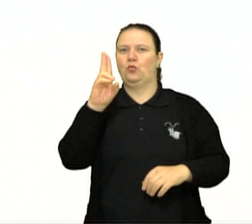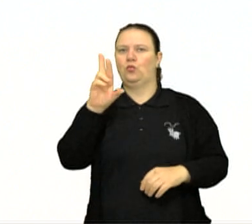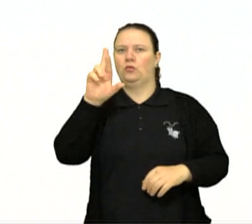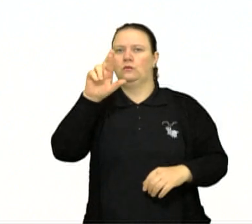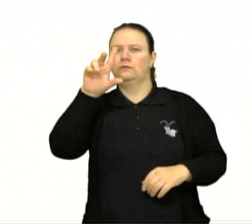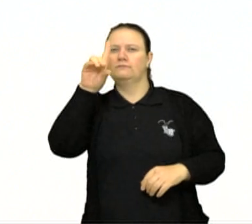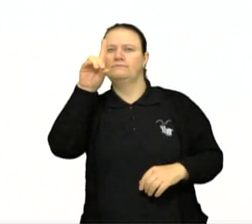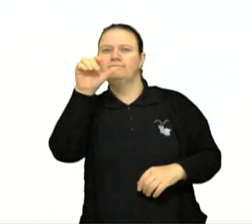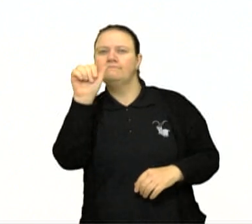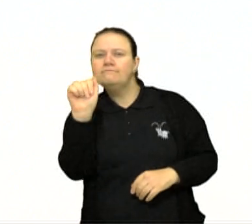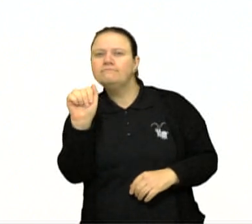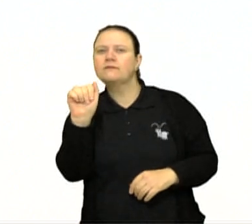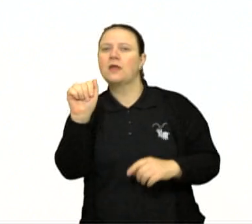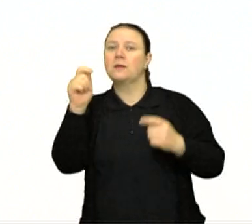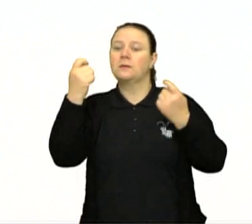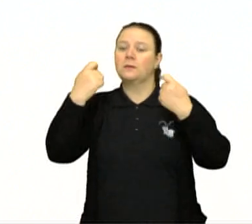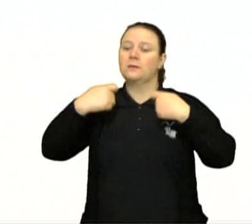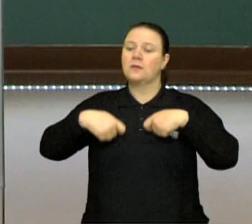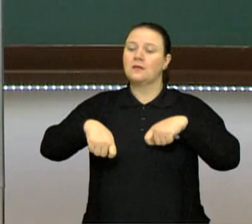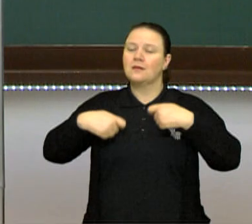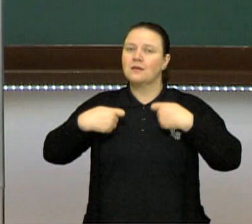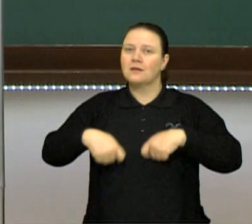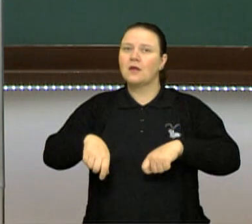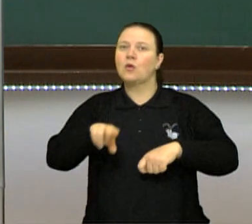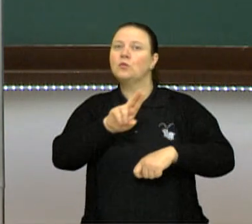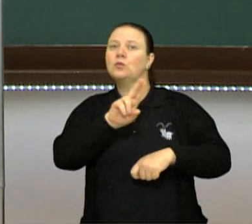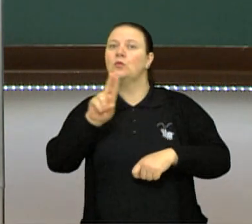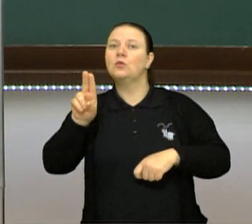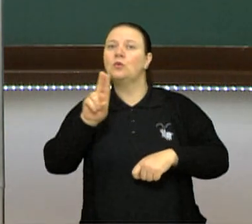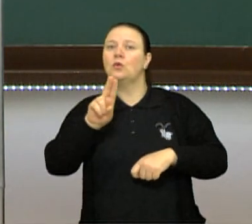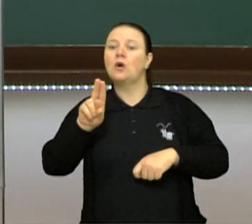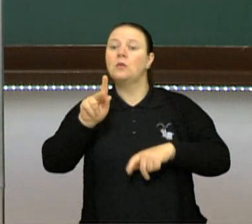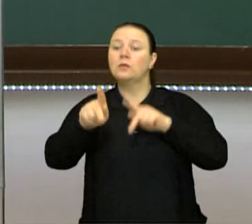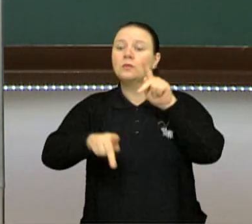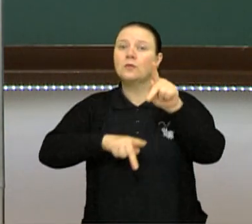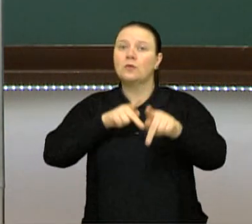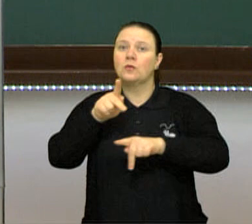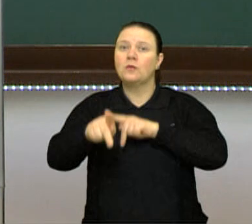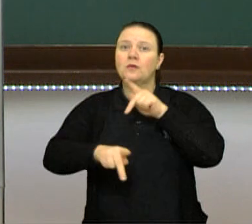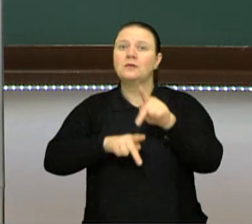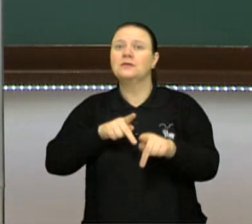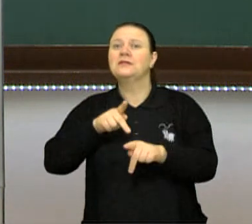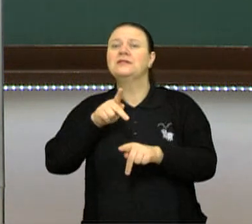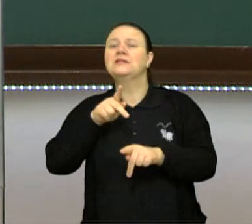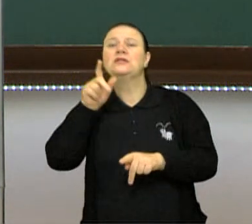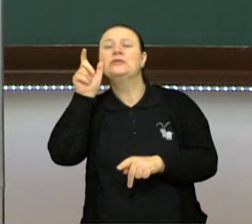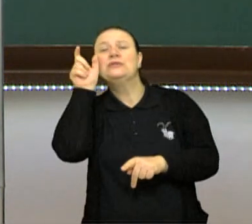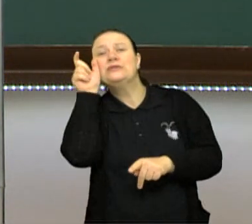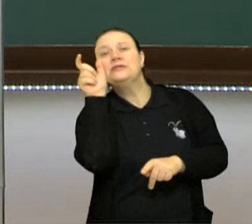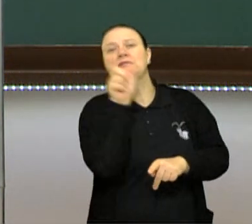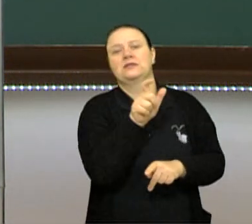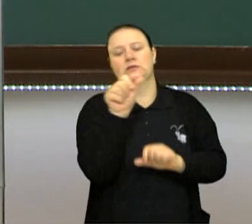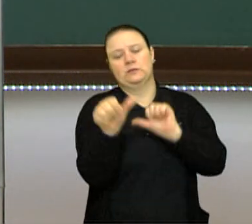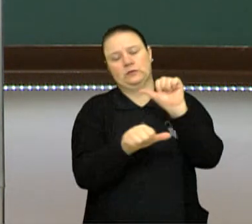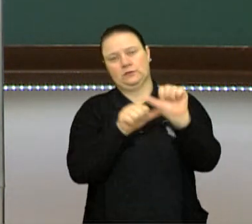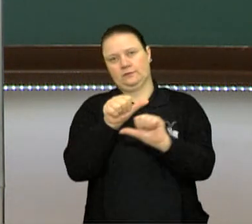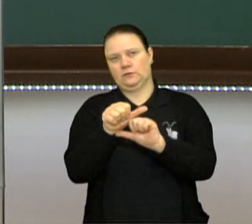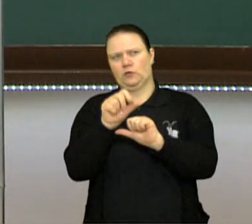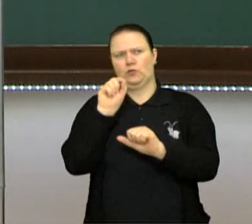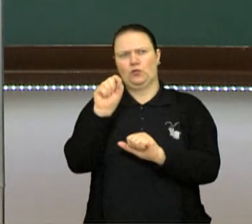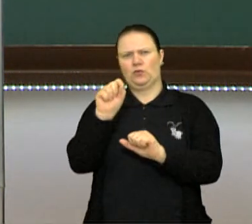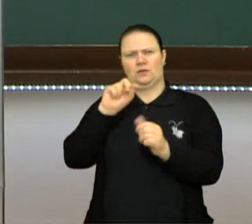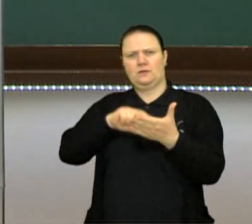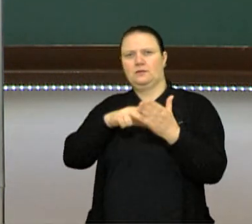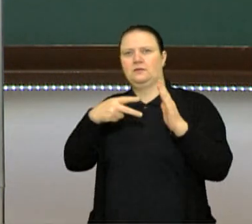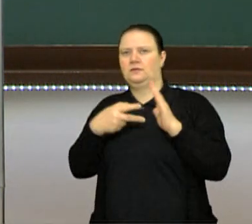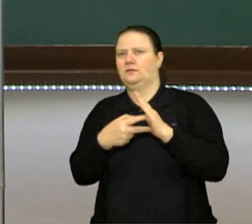que deveria chamar-se Kurdistão, em detrimento dessa população que tanto almeja essa mudança. O que é o Kurdistão? O que